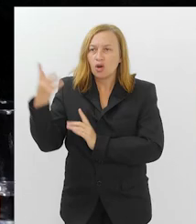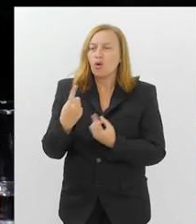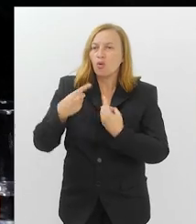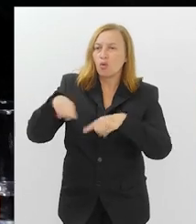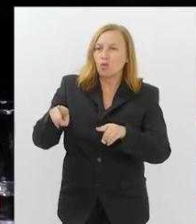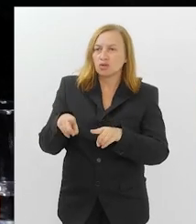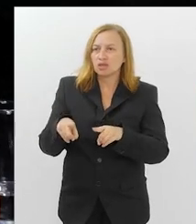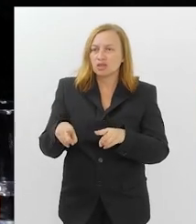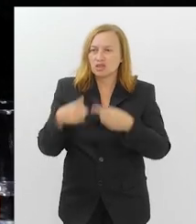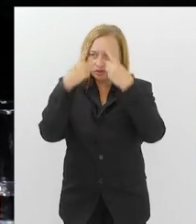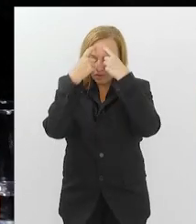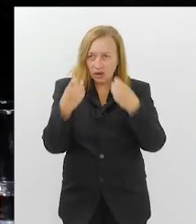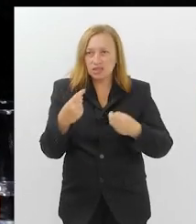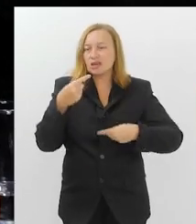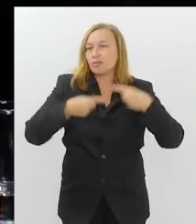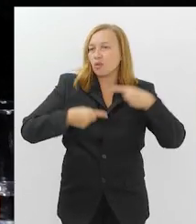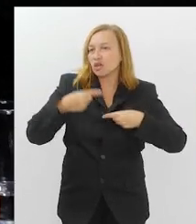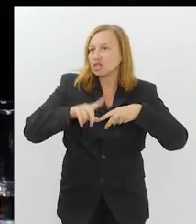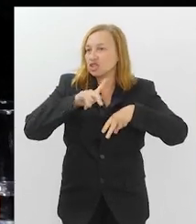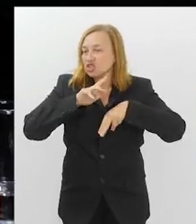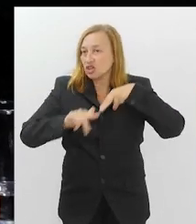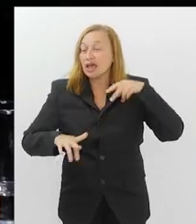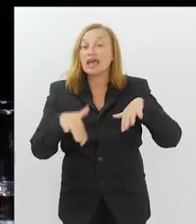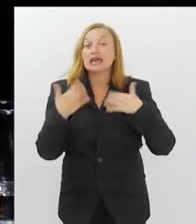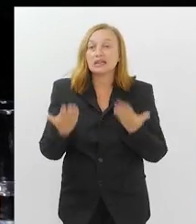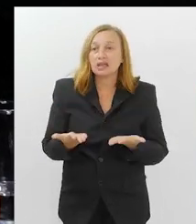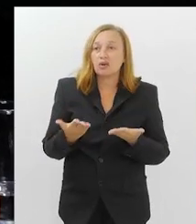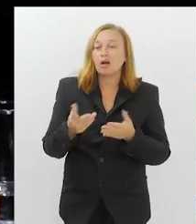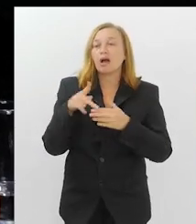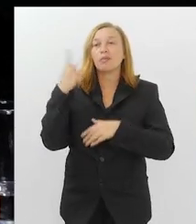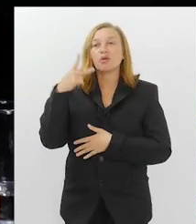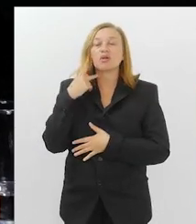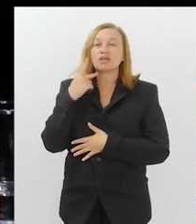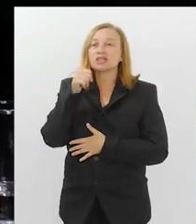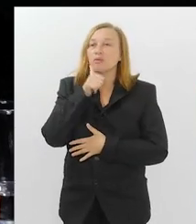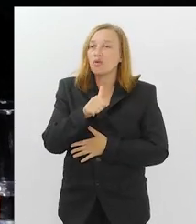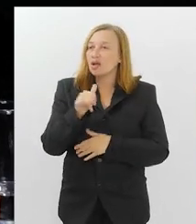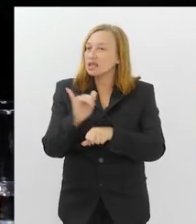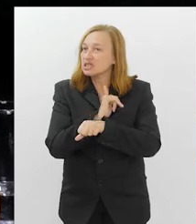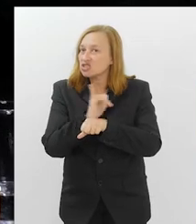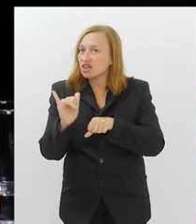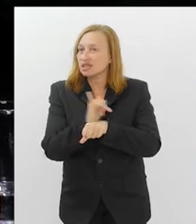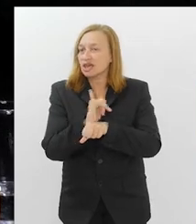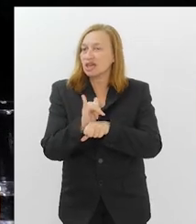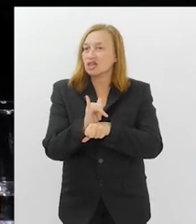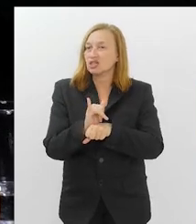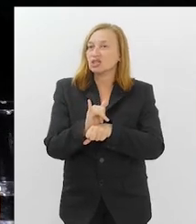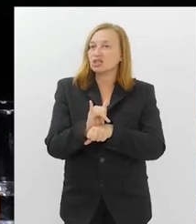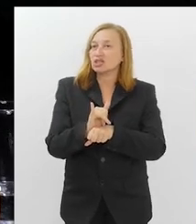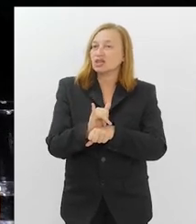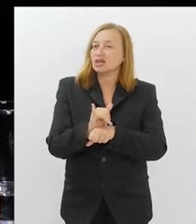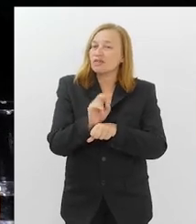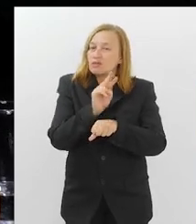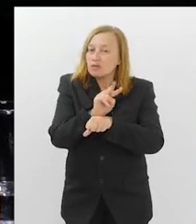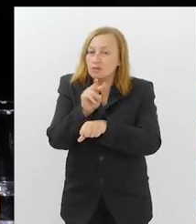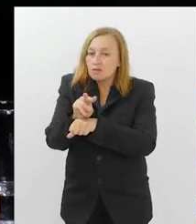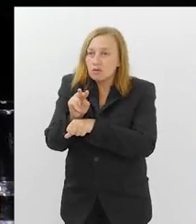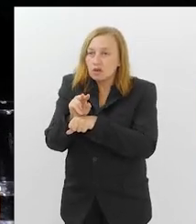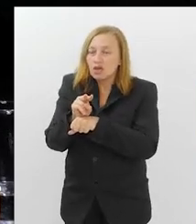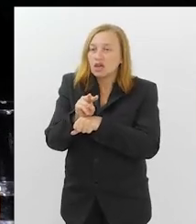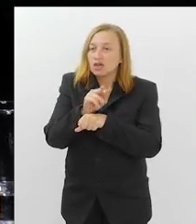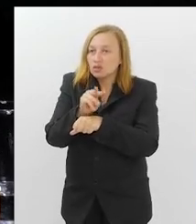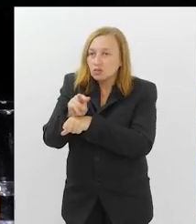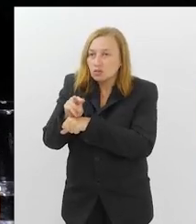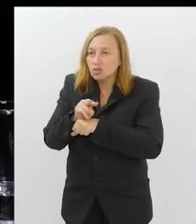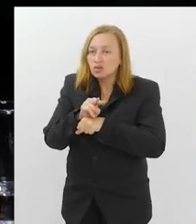federal no combate à violência política de gênero. Então, a Procuradoria da Mulher é esse mecanismo que faz